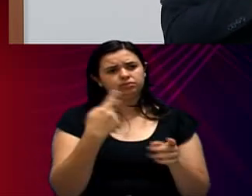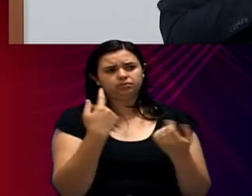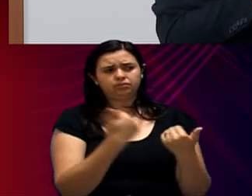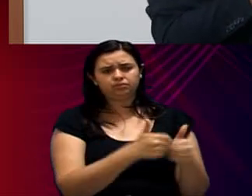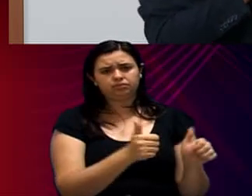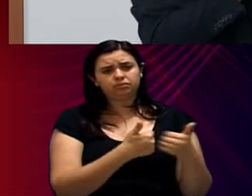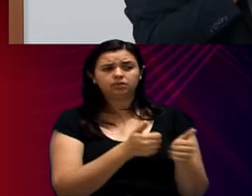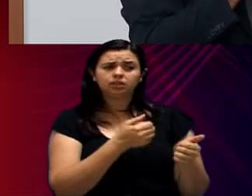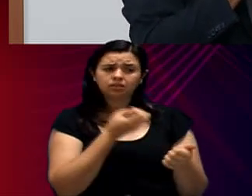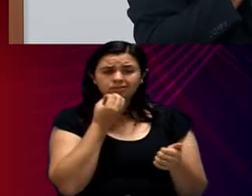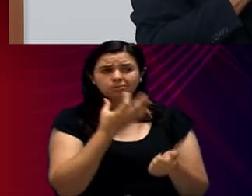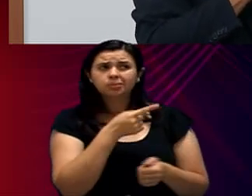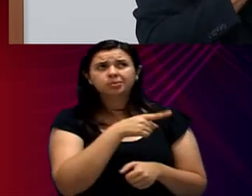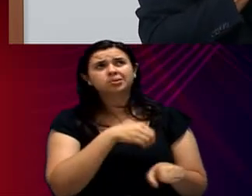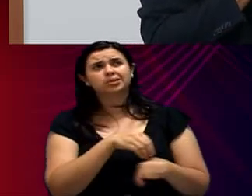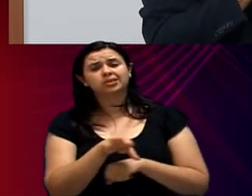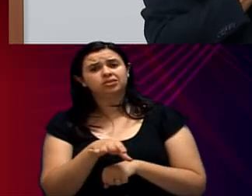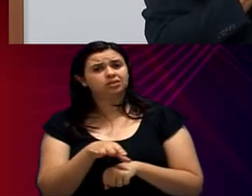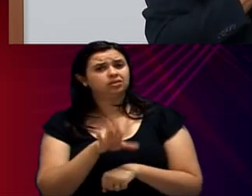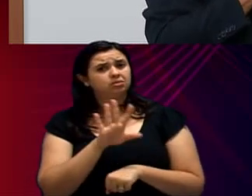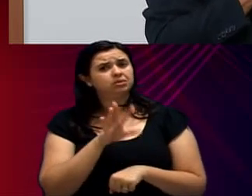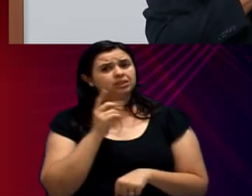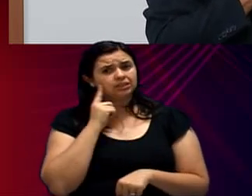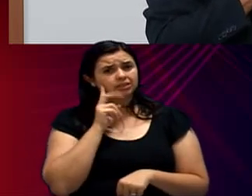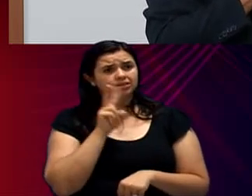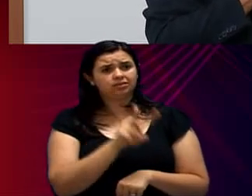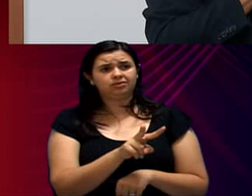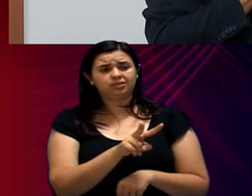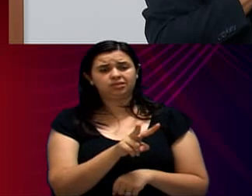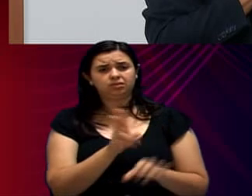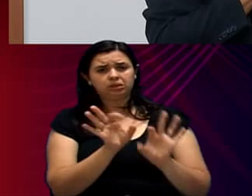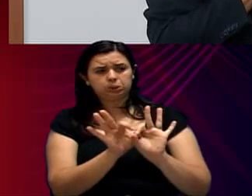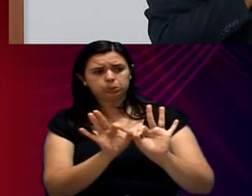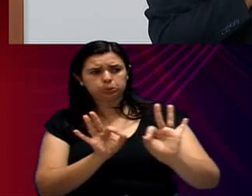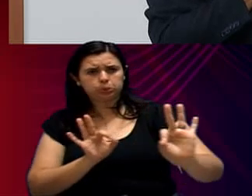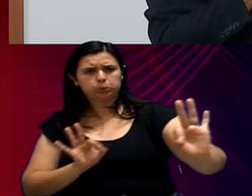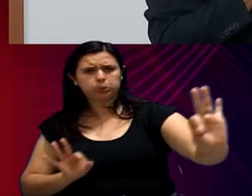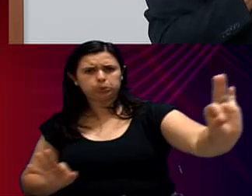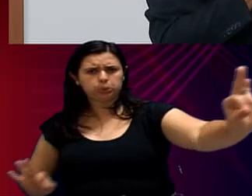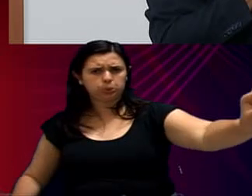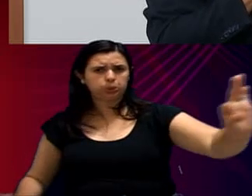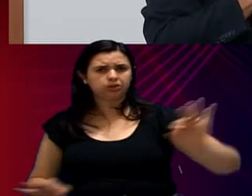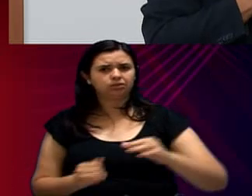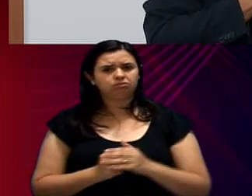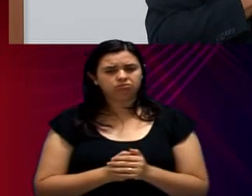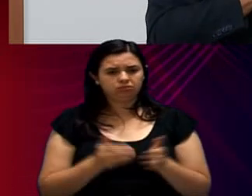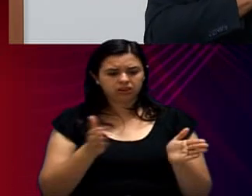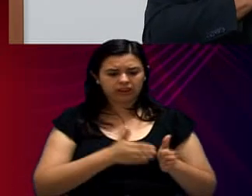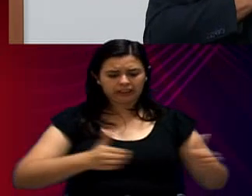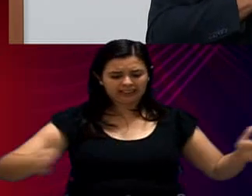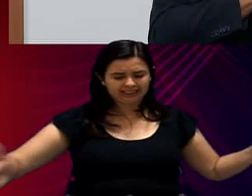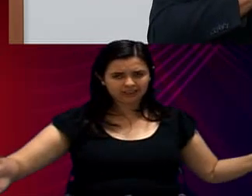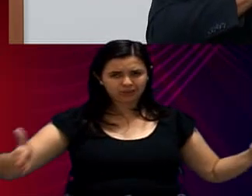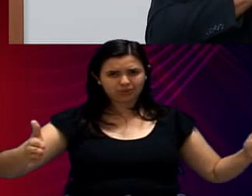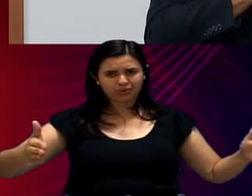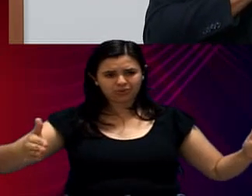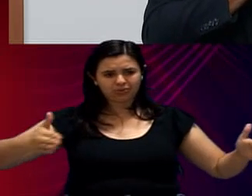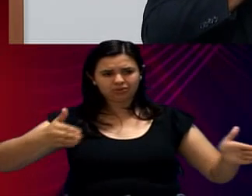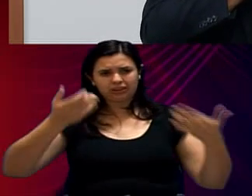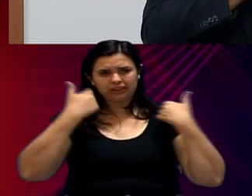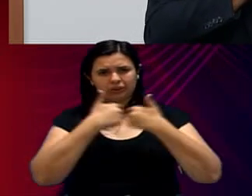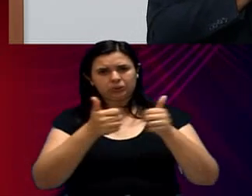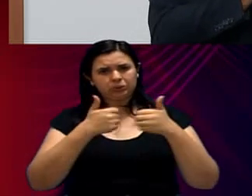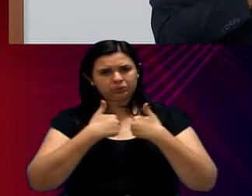é legal. Mas você já viu ali o comprimento que tem, né? A largura que tem do concreto ali, colocar com